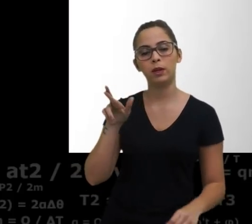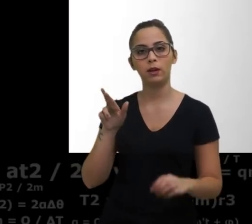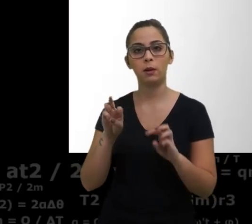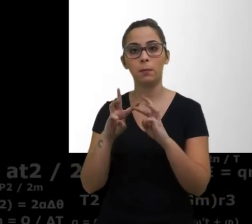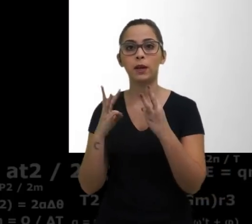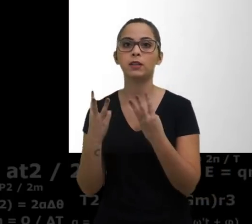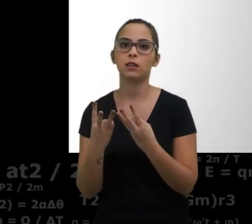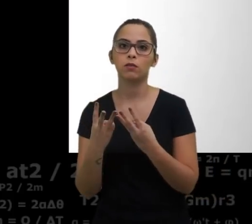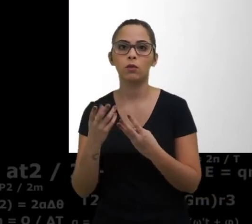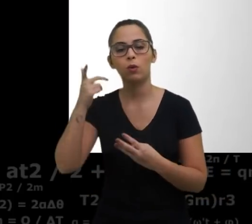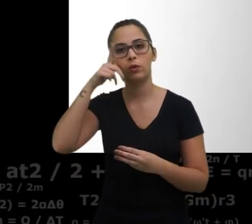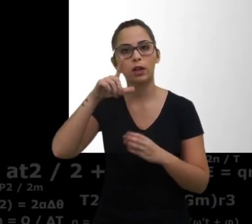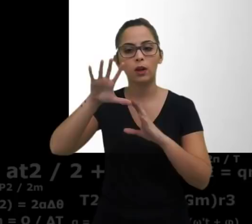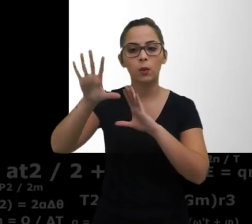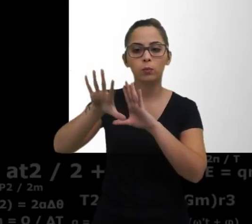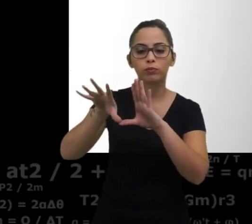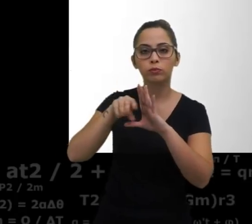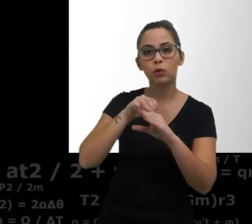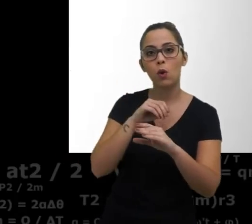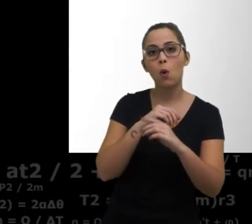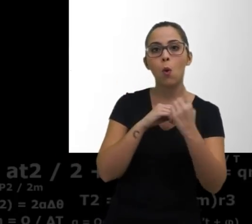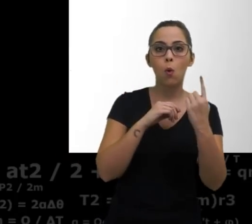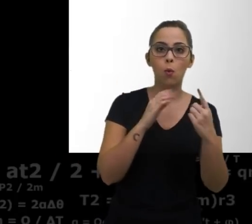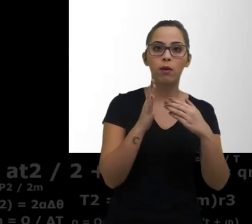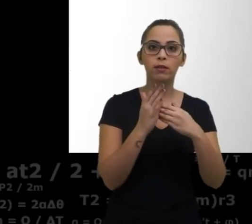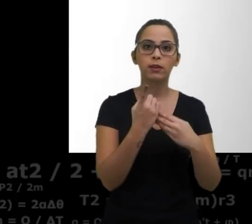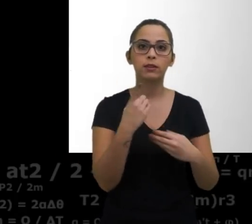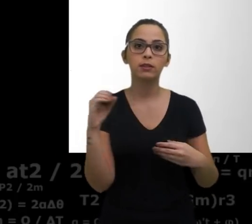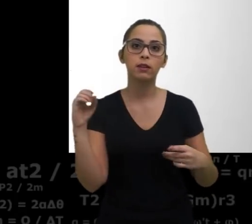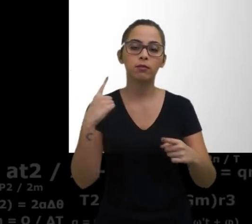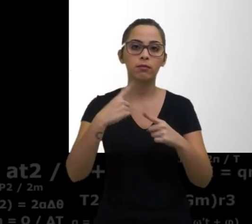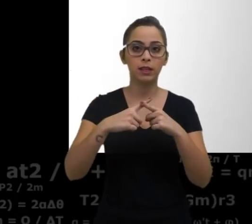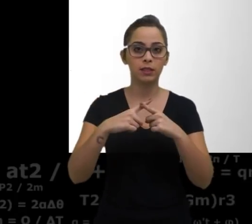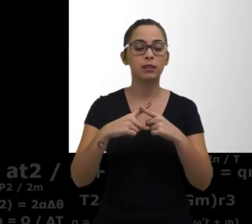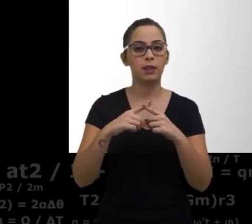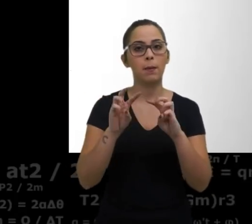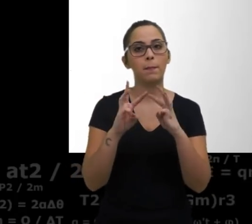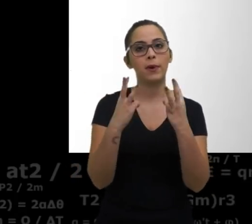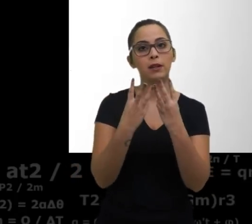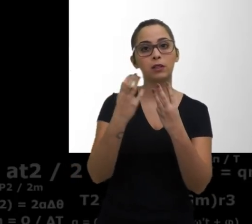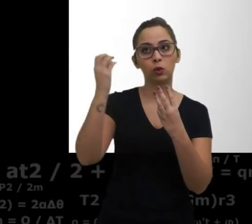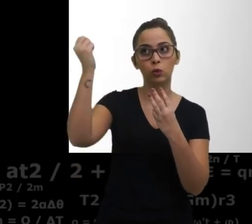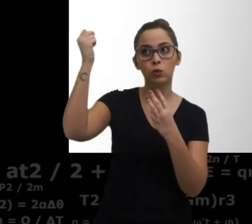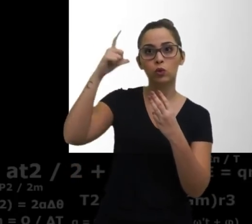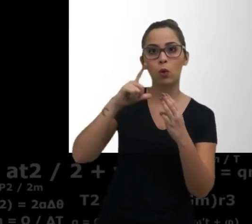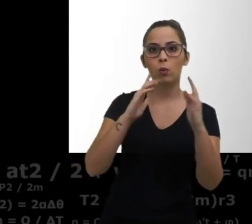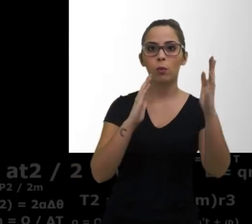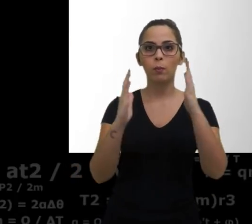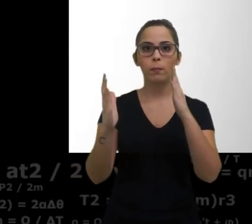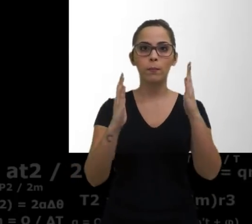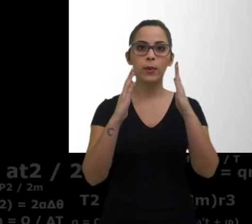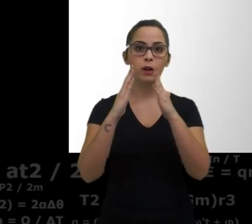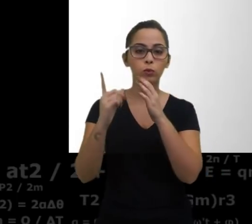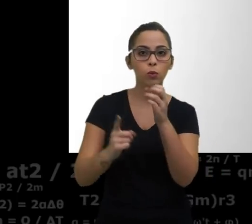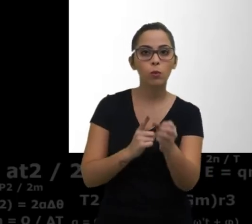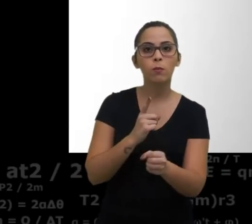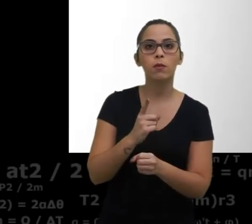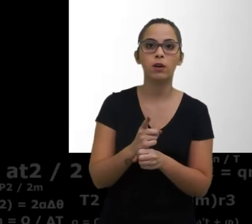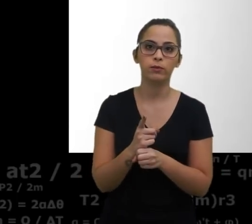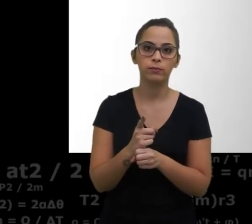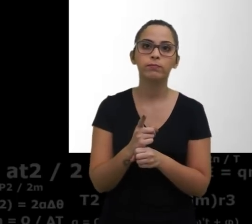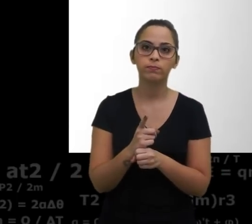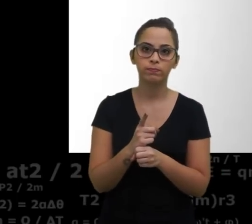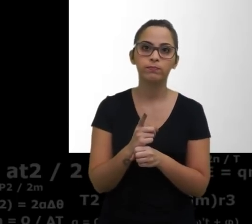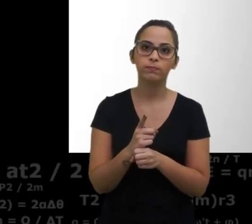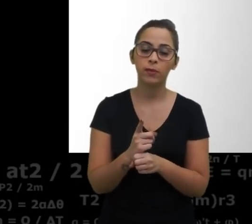do Sol. Então, de 1% a 10% da massa do Sol engolida por ano, daí é essas galáxias Seyfert aqui. Agora,